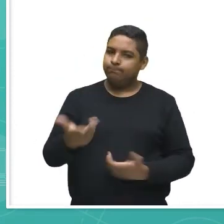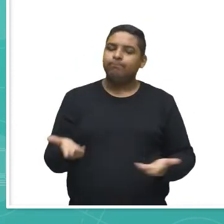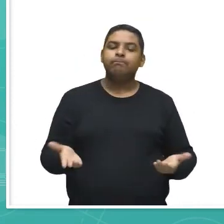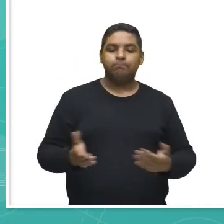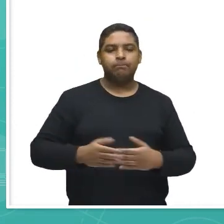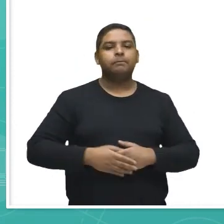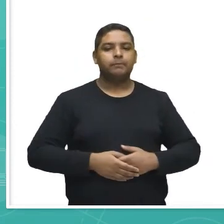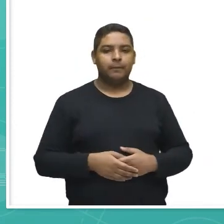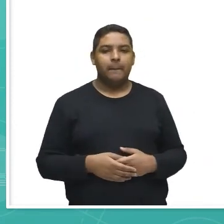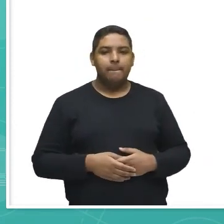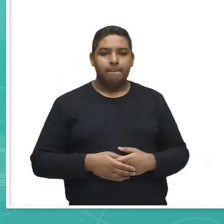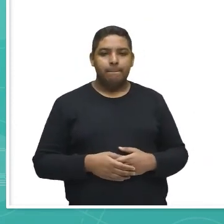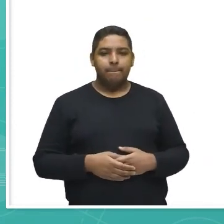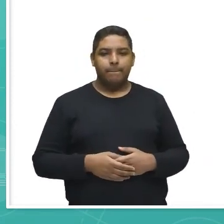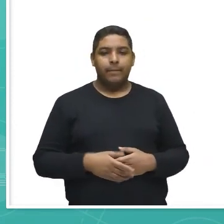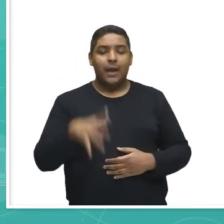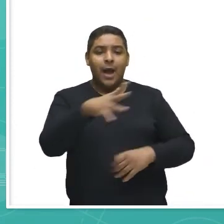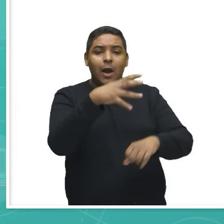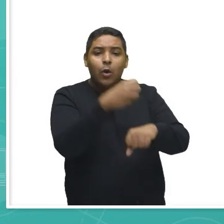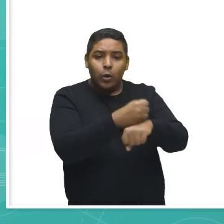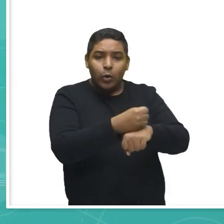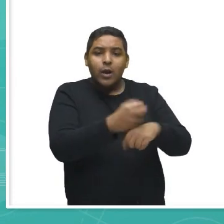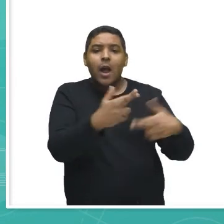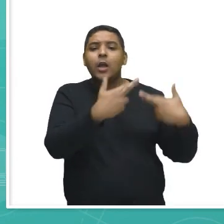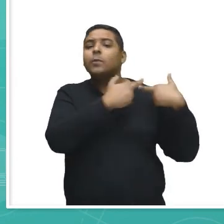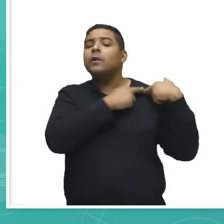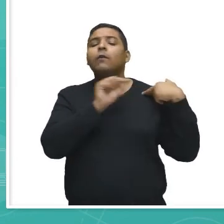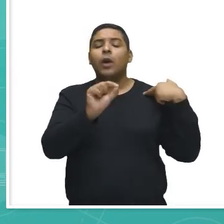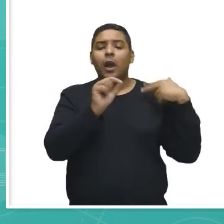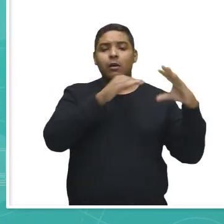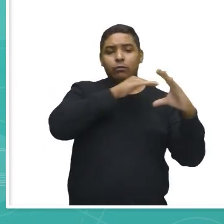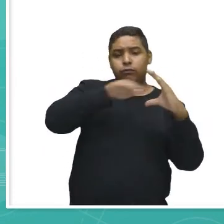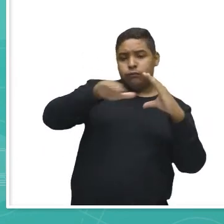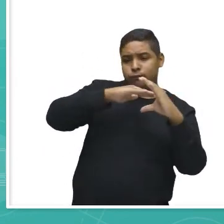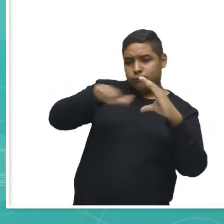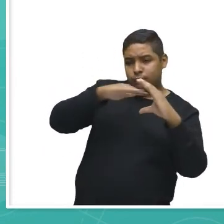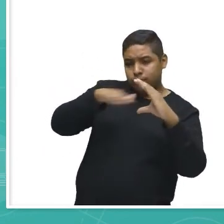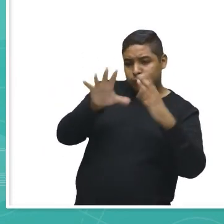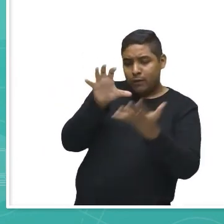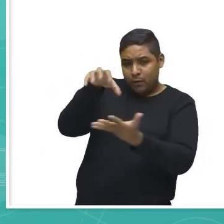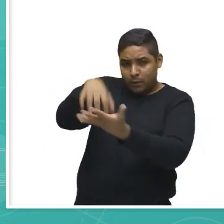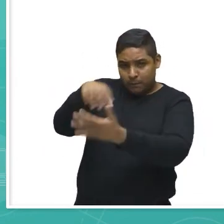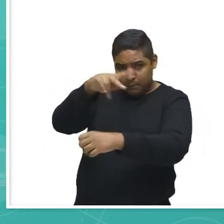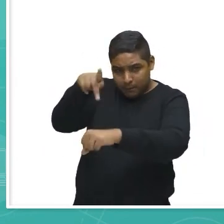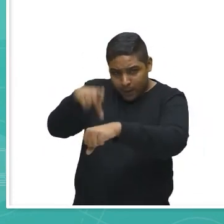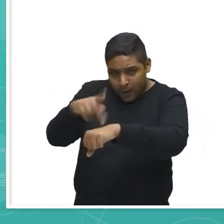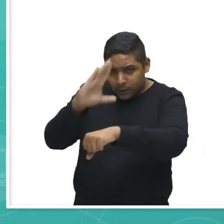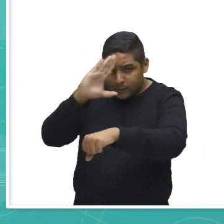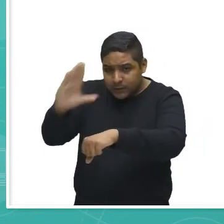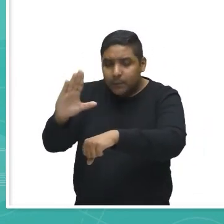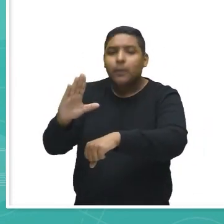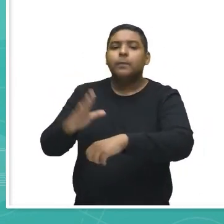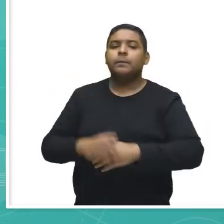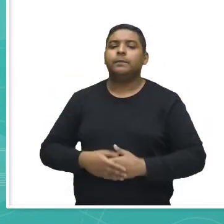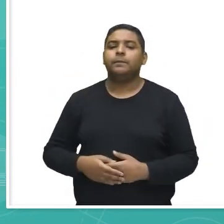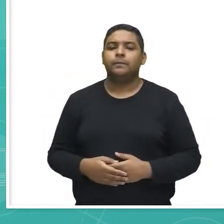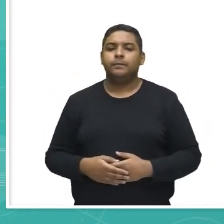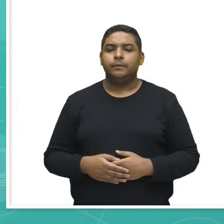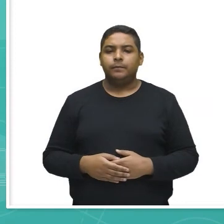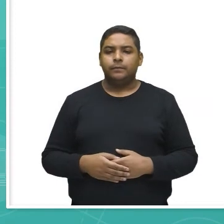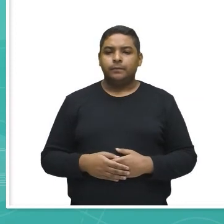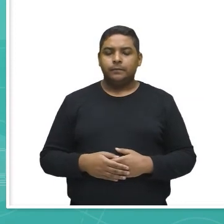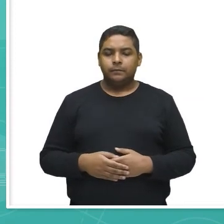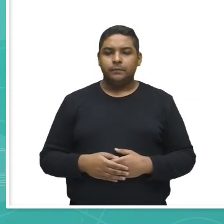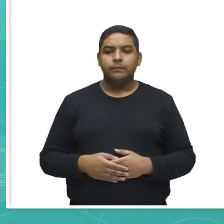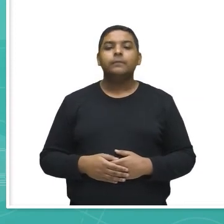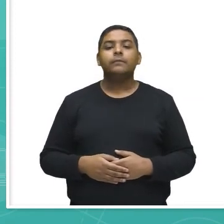colônia, ela era responsável, né, por enviar para a metrópole a matéria-prima, né, como os alimentos também